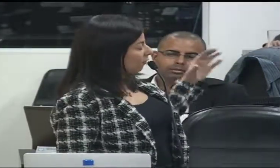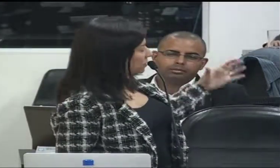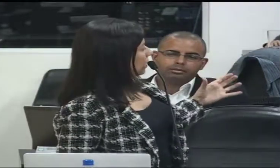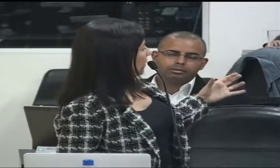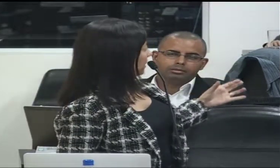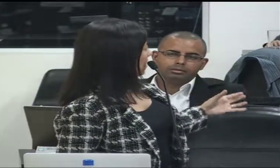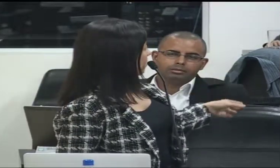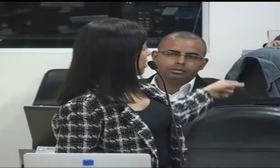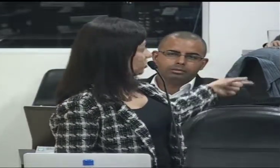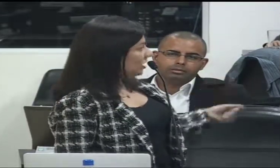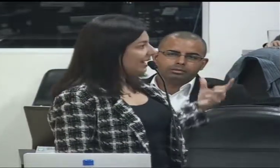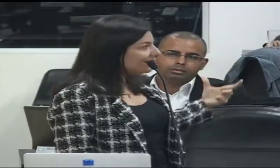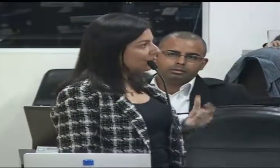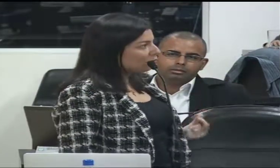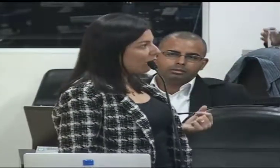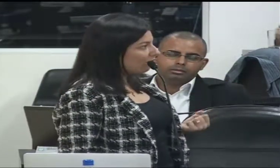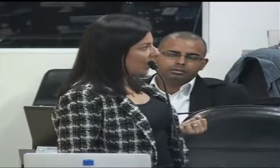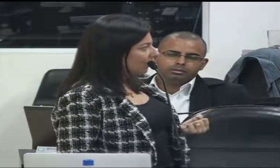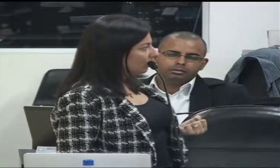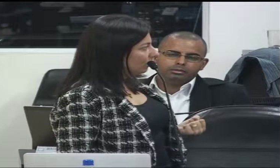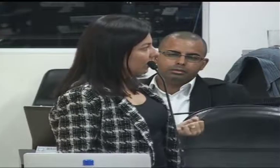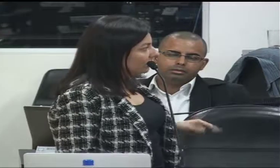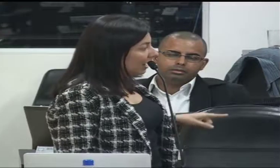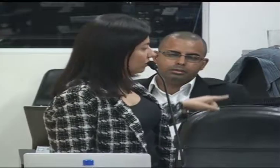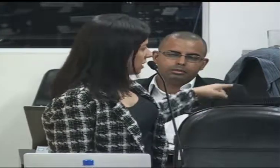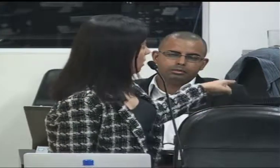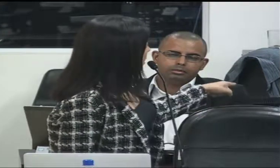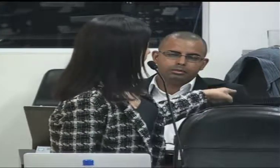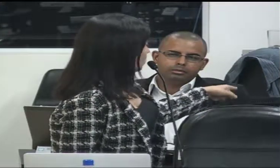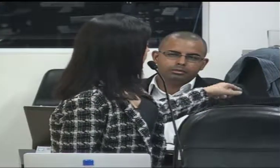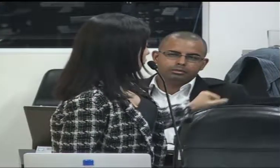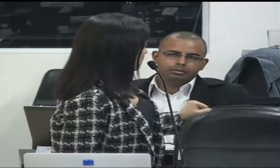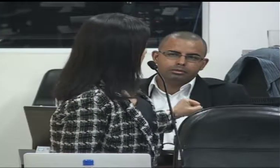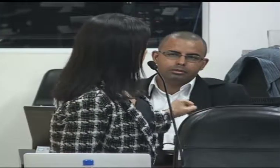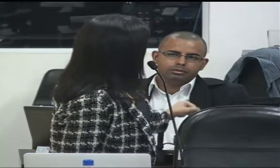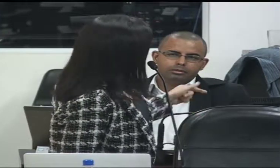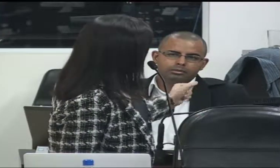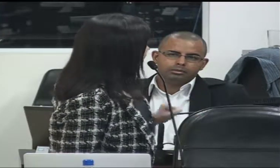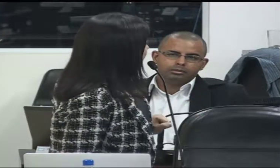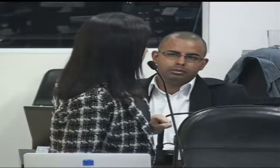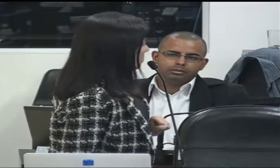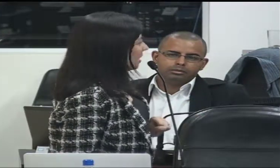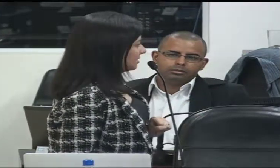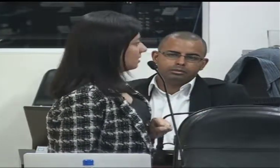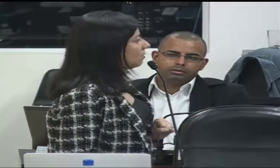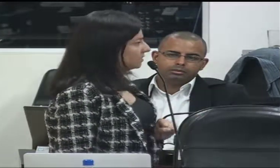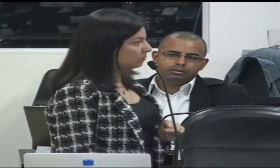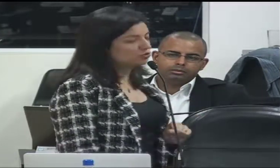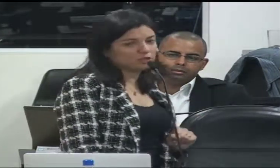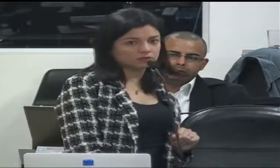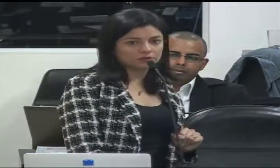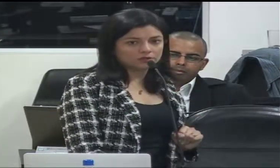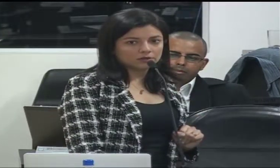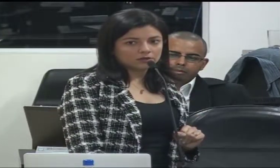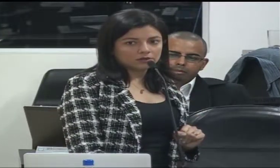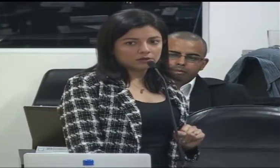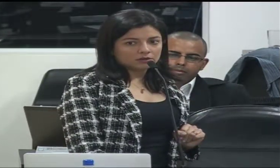ocupa função, perdão, de líder do governo, não se coloca como submisso em nenhum momento com relação ao